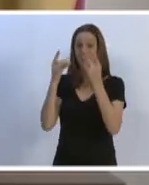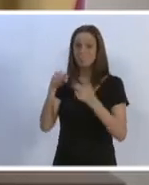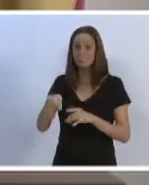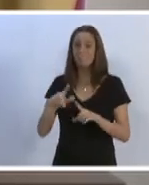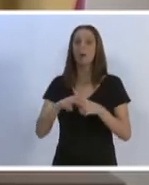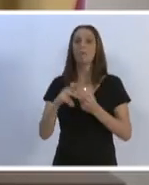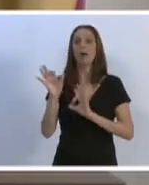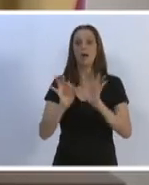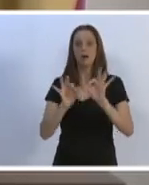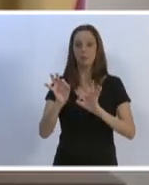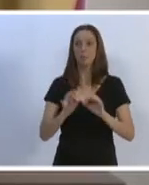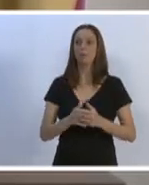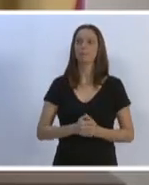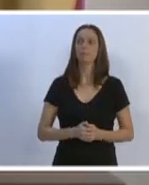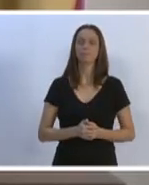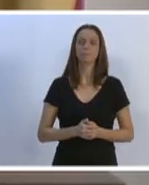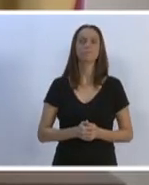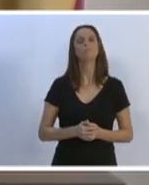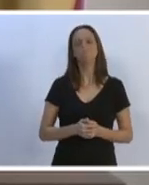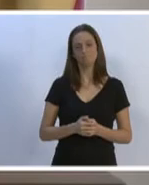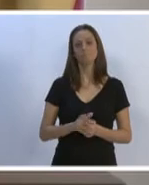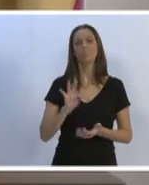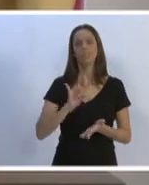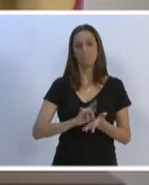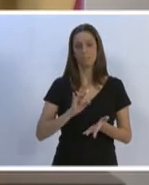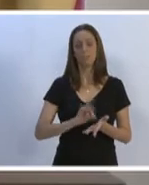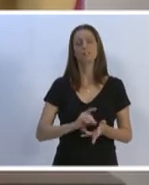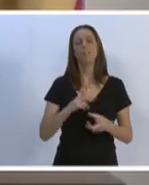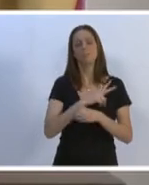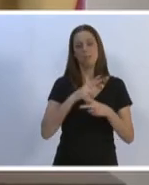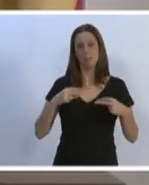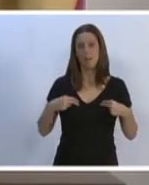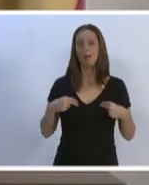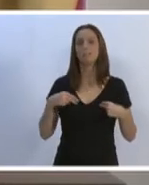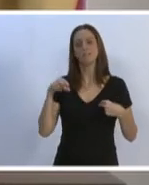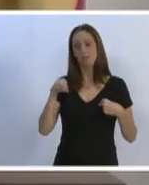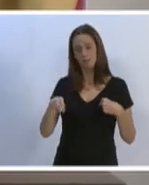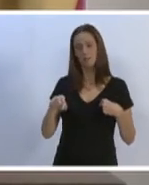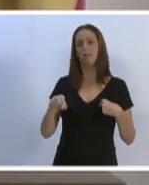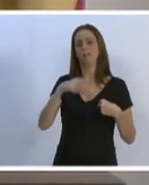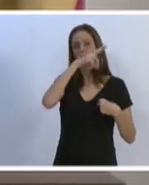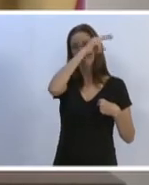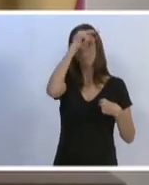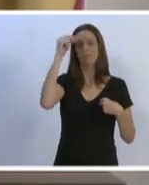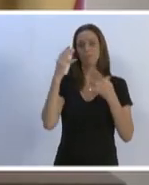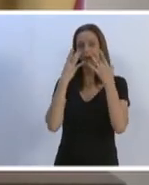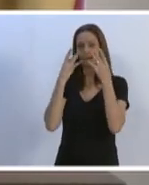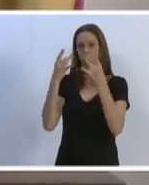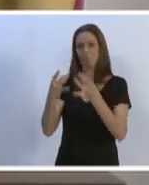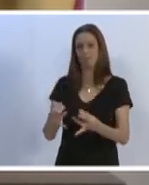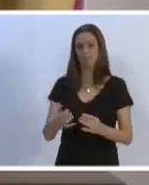rua José Reuter, que, por sinal, merece uma atenção numa geral naquela rua lá, que há bastante tempo está abandonada pelo poder público. Obrigado.